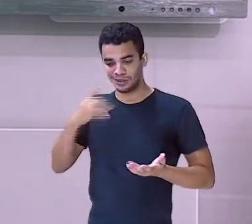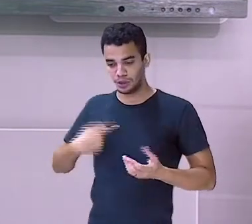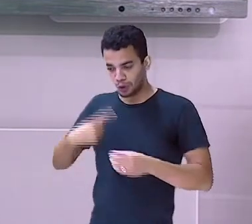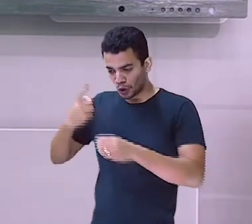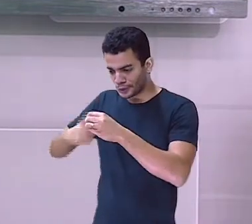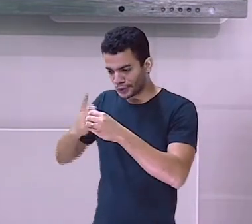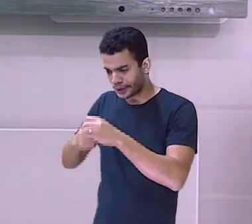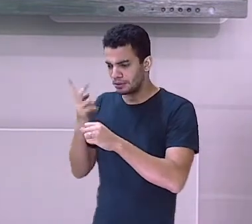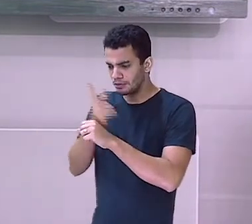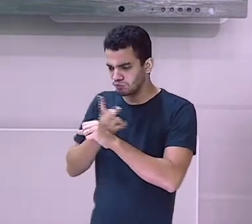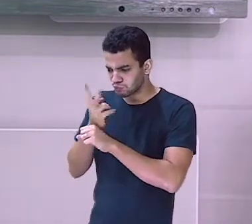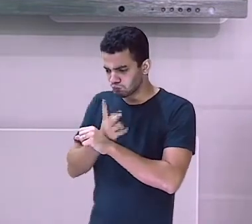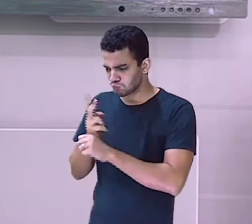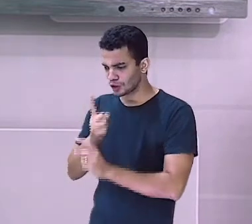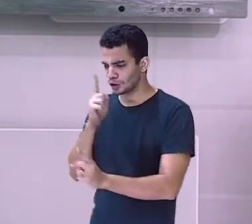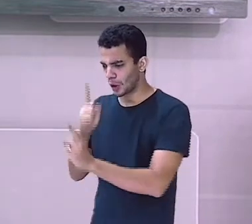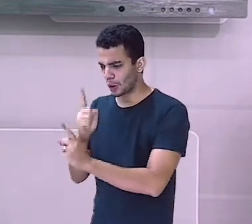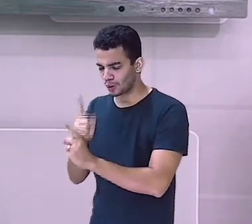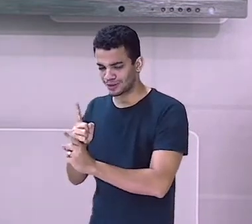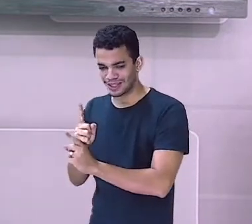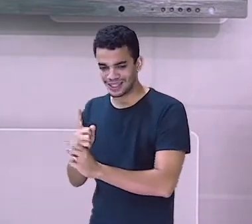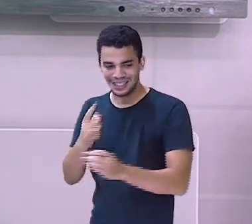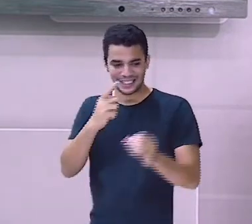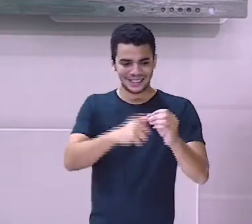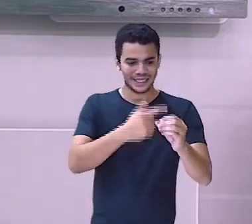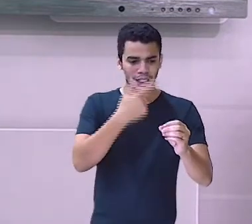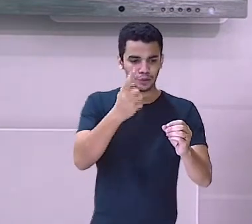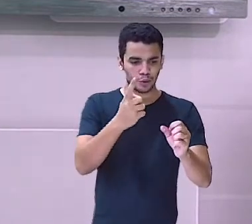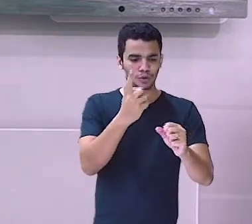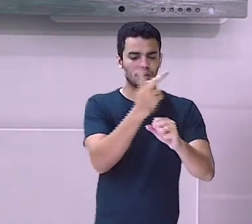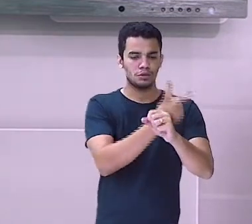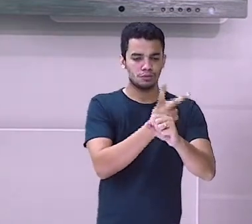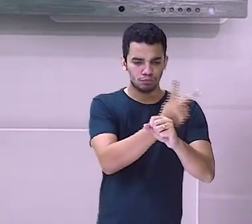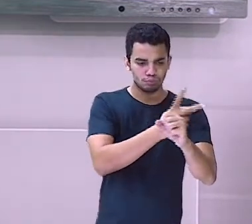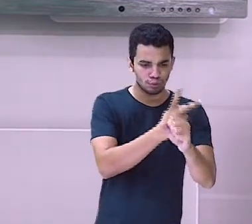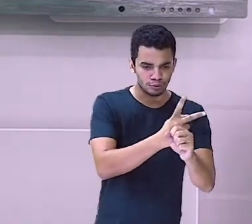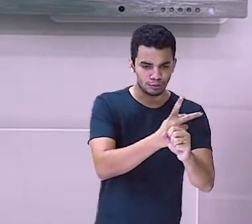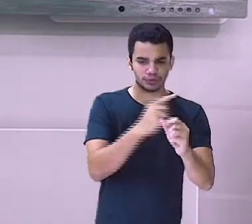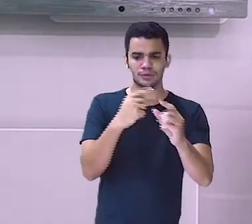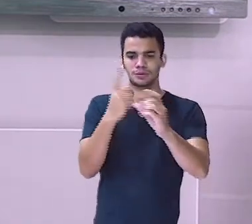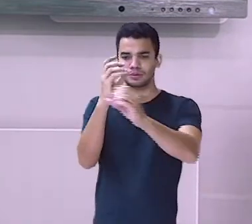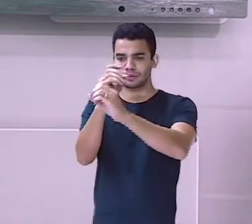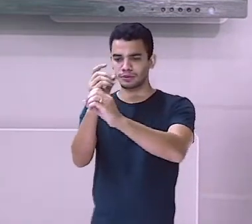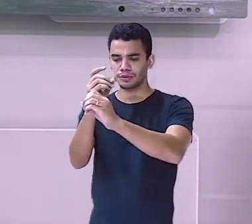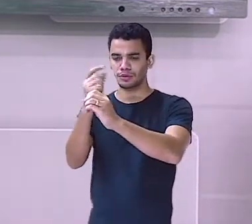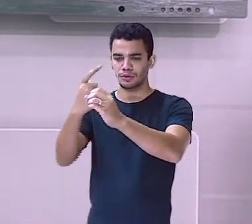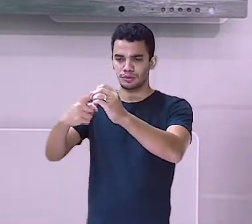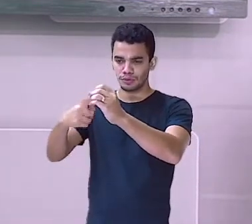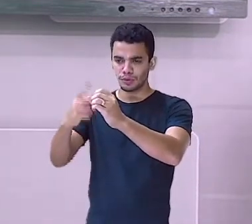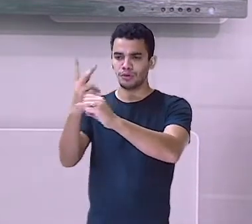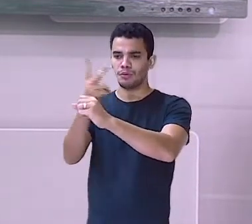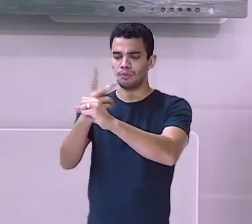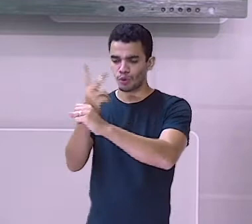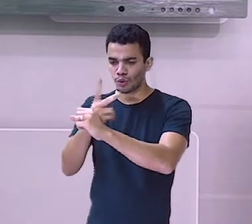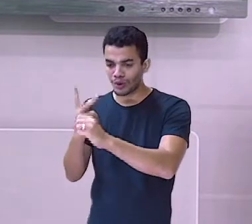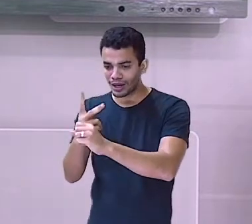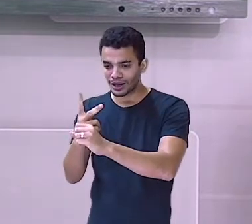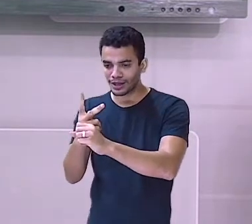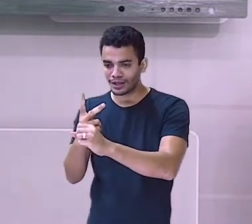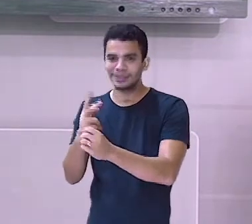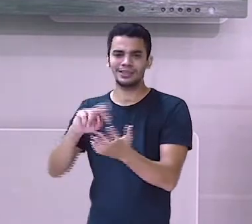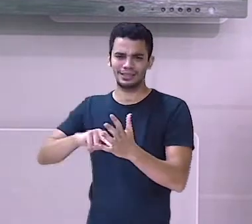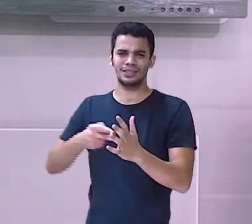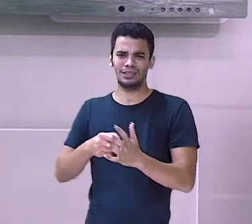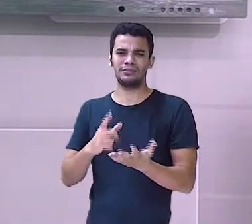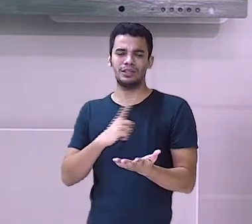recurso natural, ou a gente pode sim encontrar alguns em todas as regiões. A gente pode falar em planeta